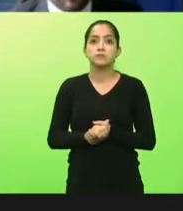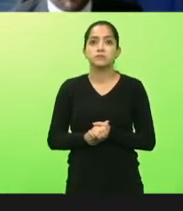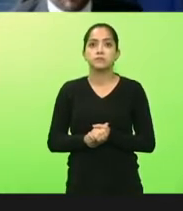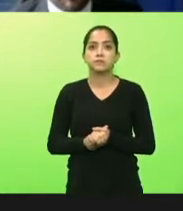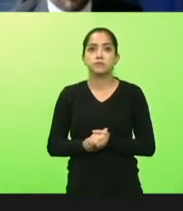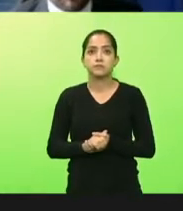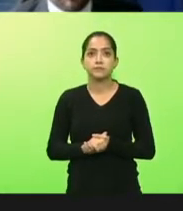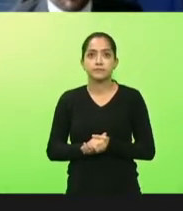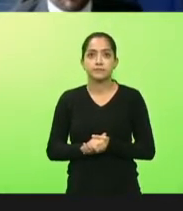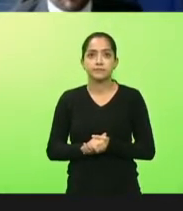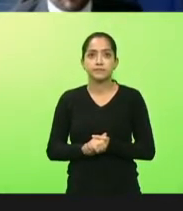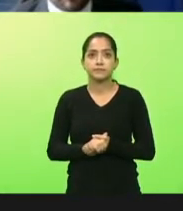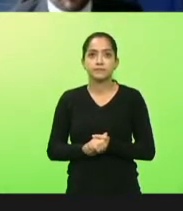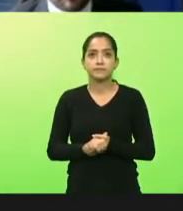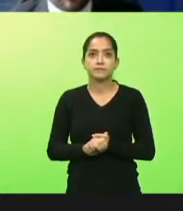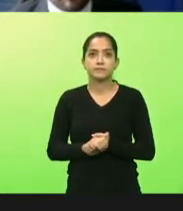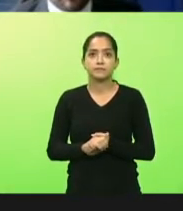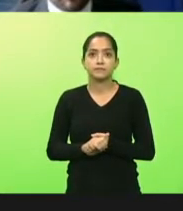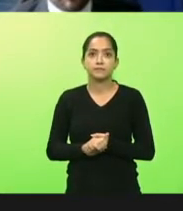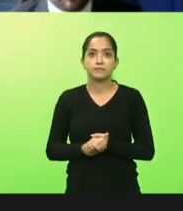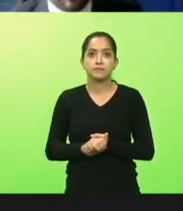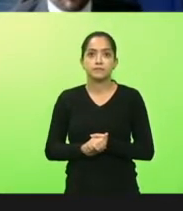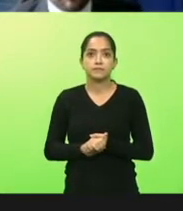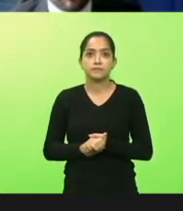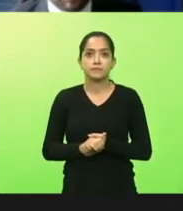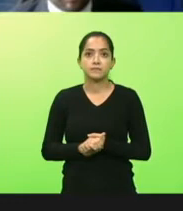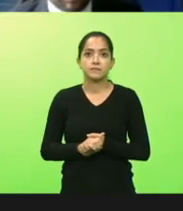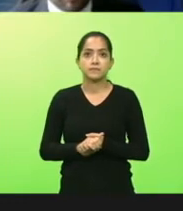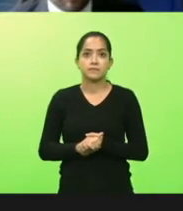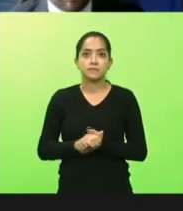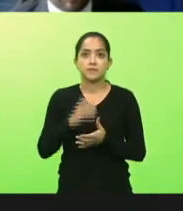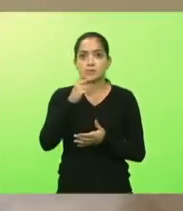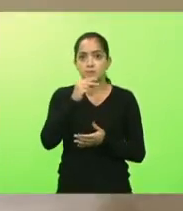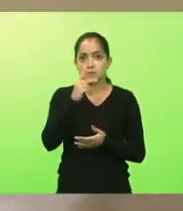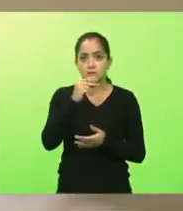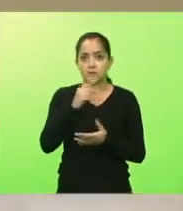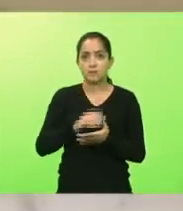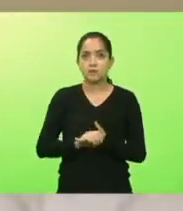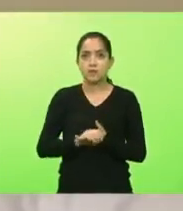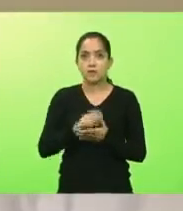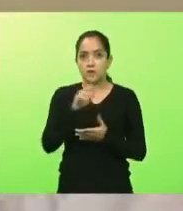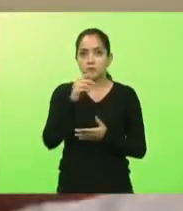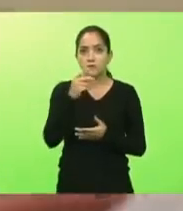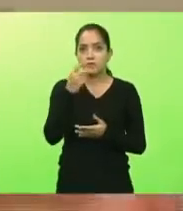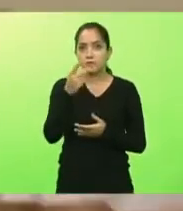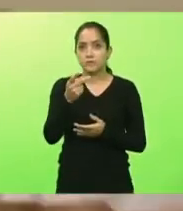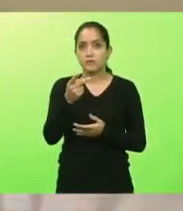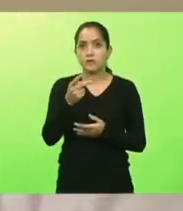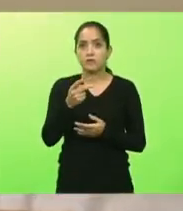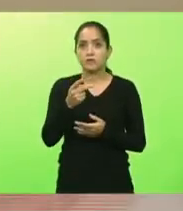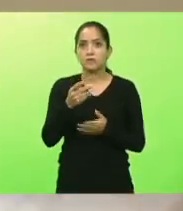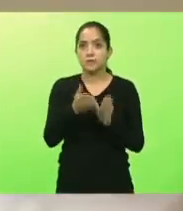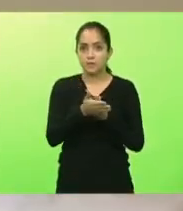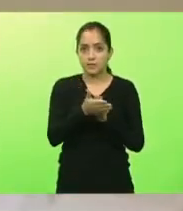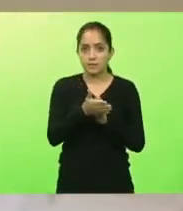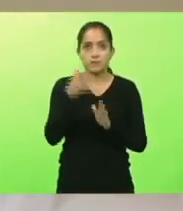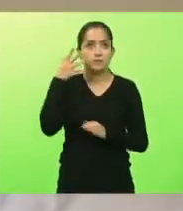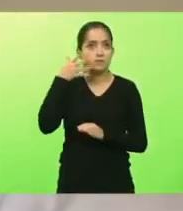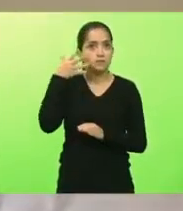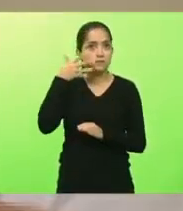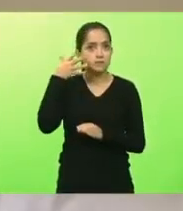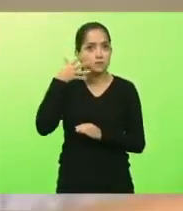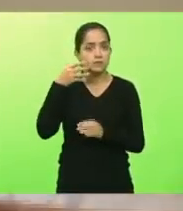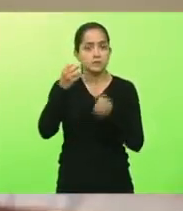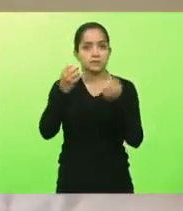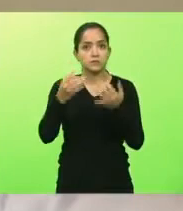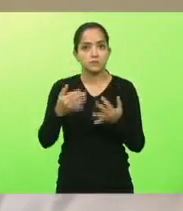Fernando. Deputado Kennedy. Só um? Tá. Olha só, o senhor falou, eu quero parabenizar a sua fala, e o senhor falou